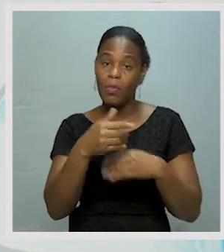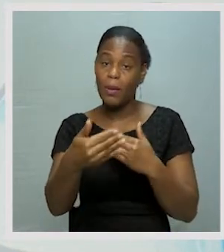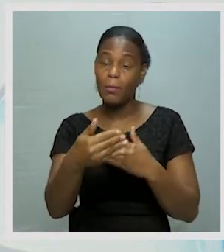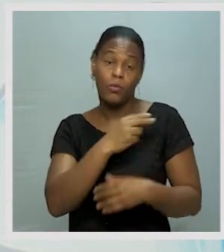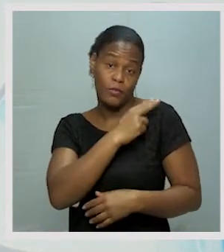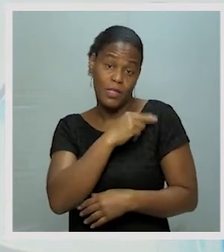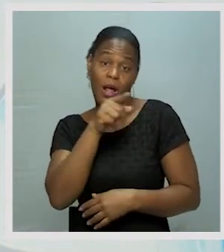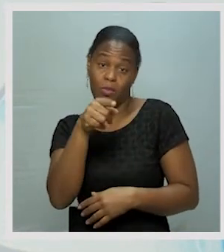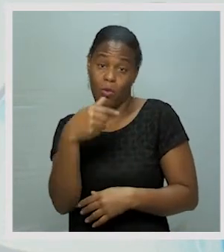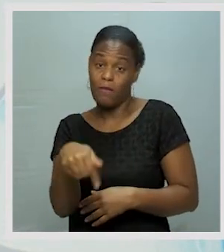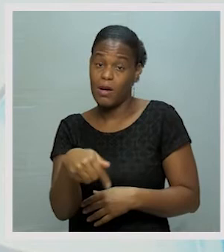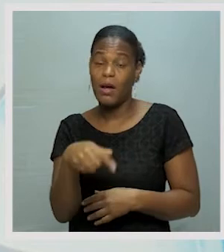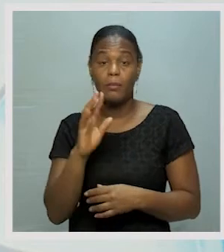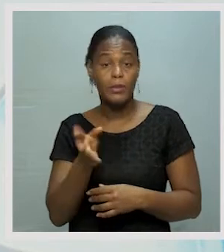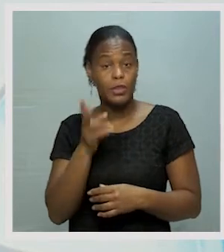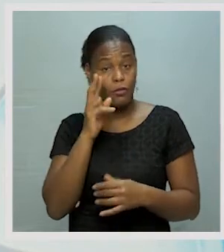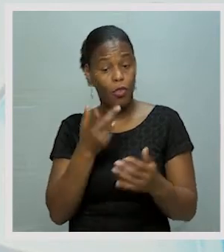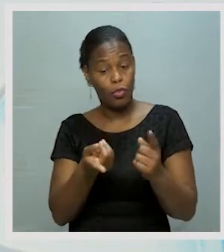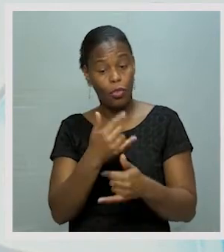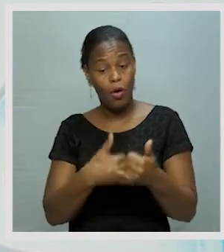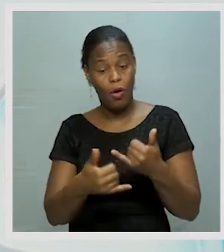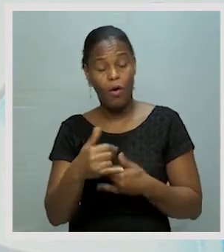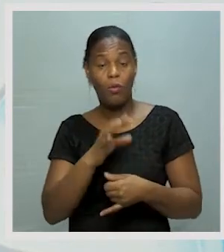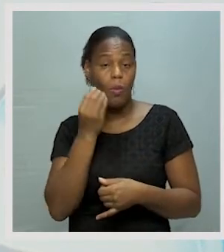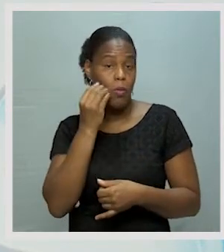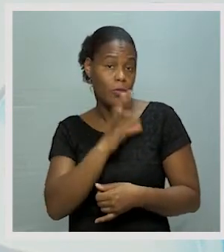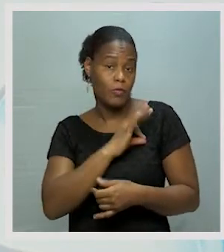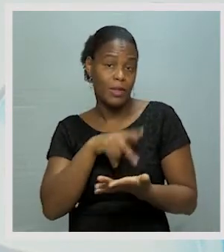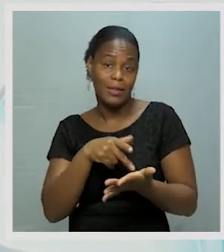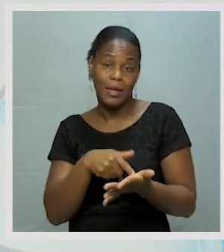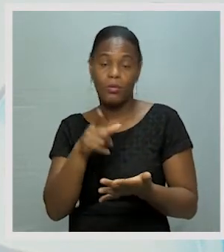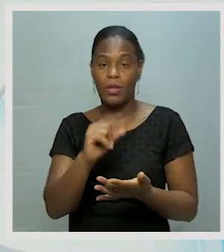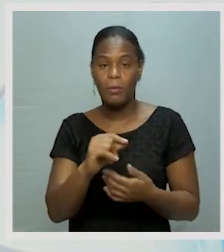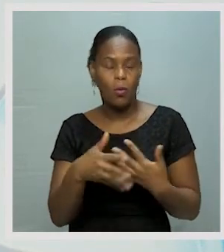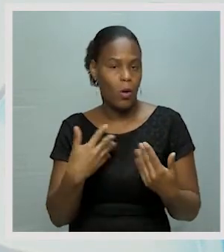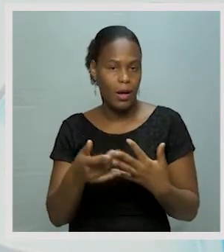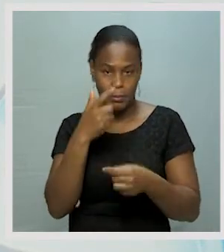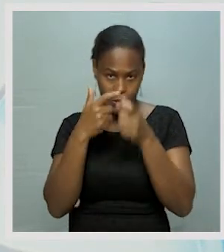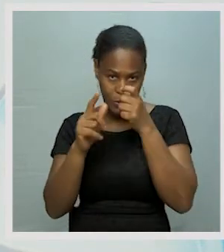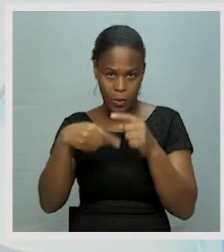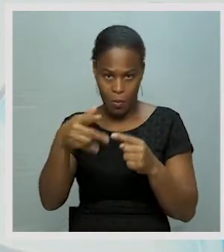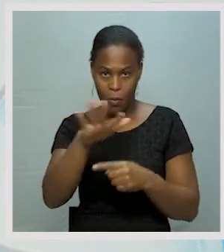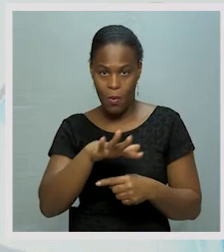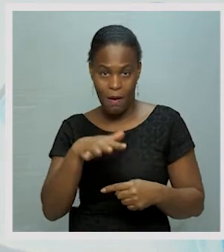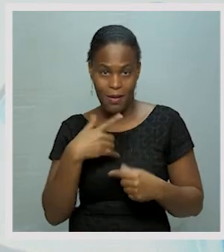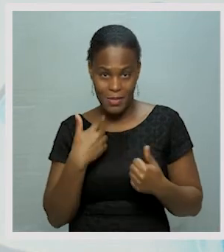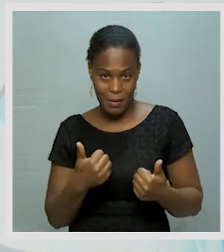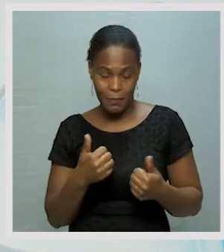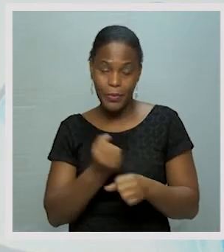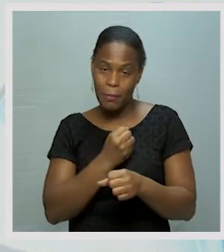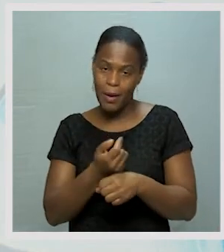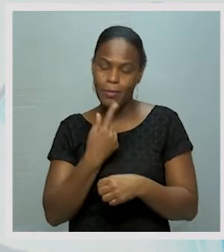vão ter que vir aqui substituir-nos como professor, como técnicos, como qualquer pessoa de outra área, certo? Então, trabalhem muito